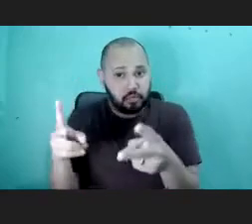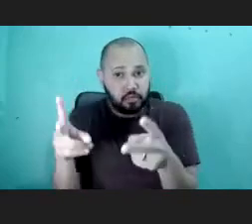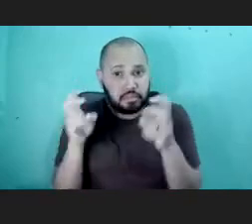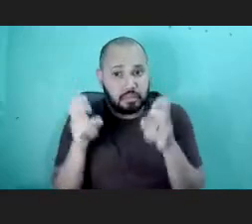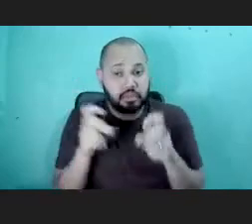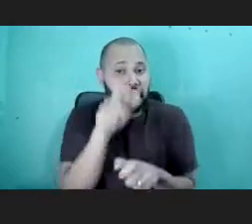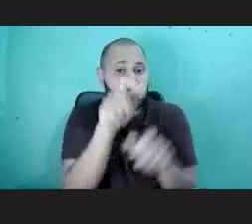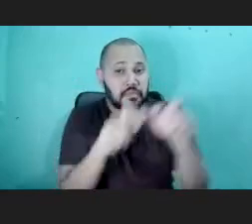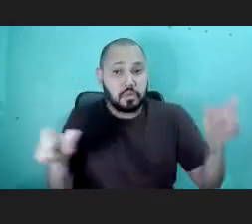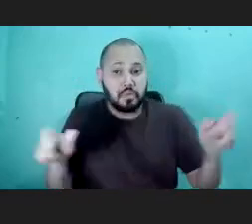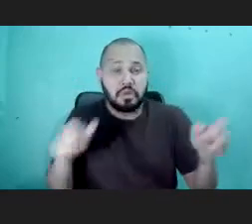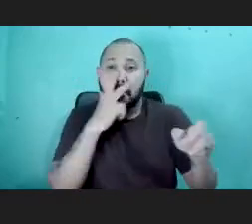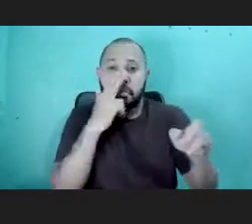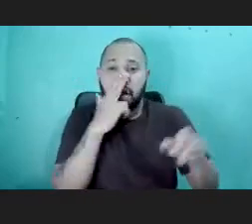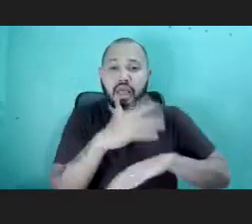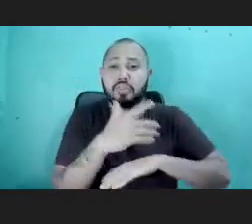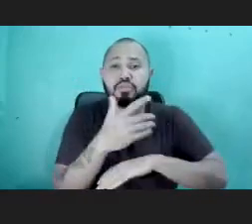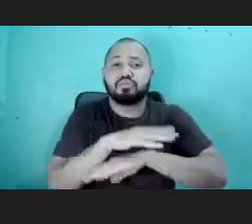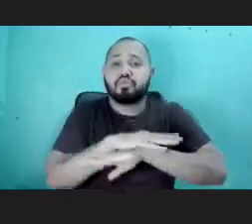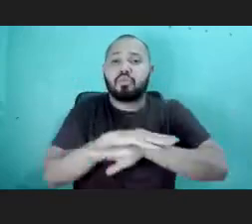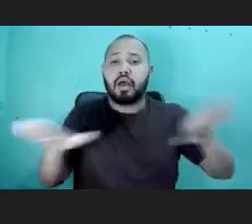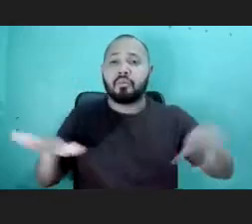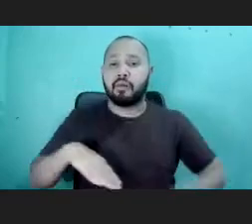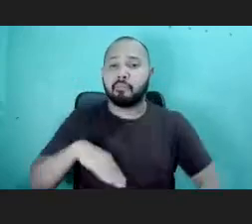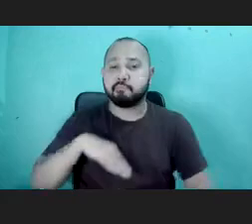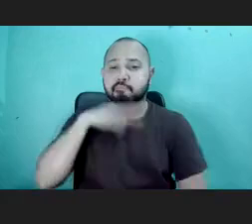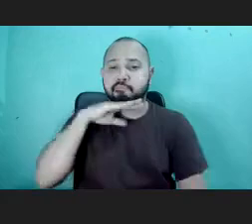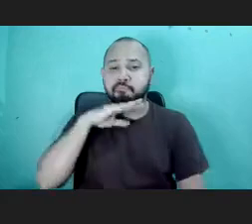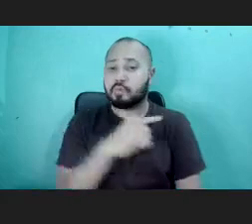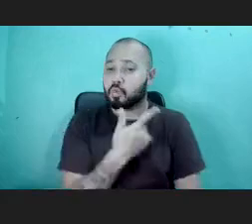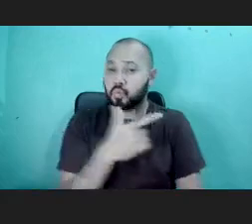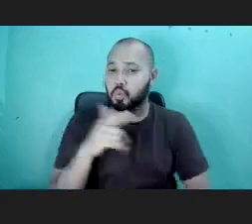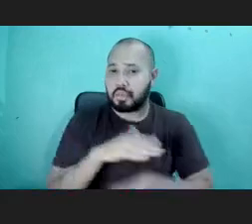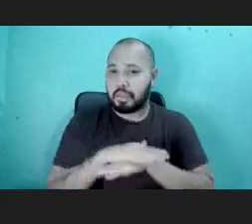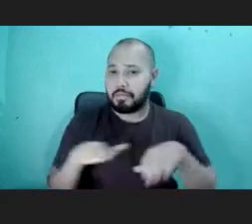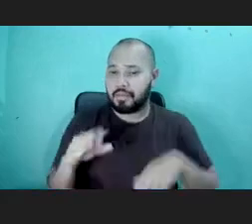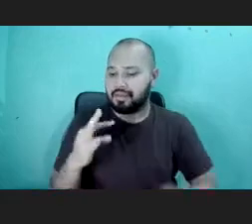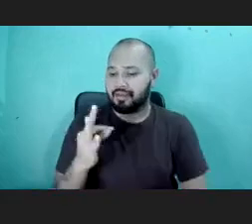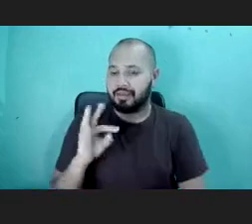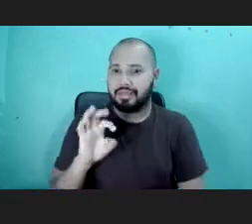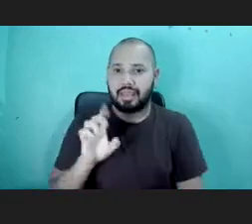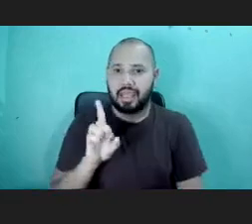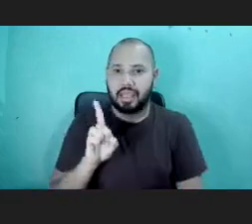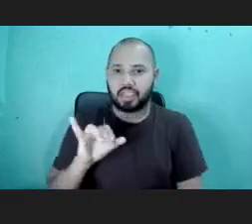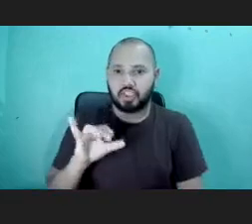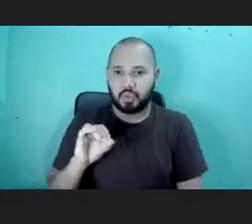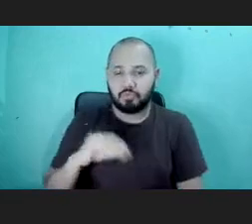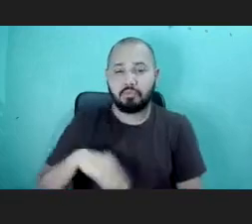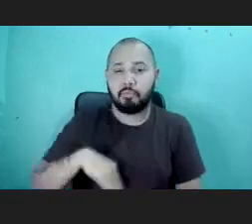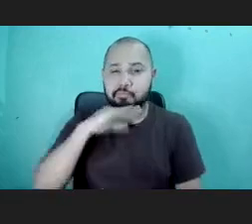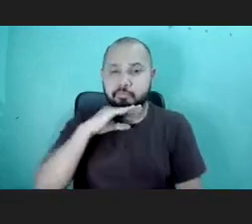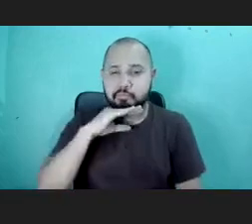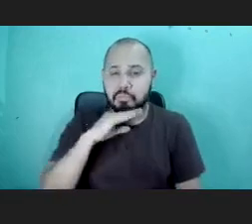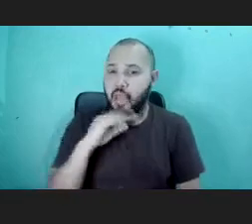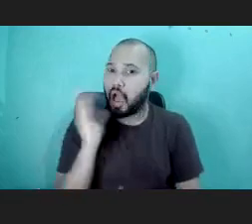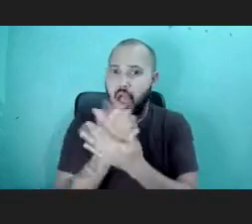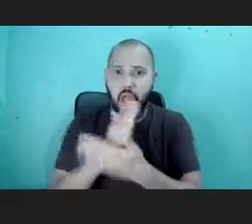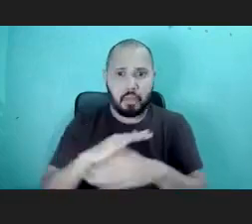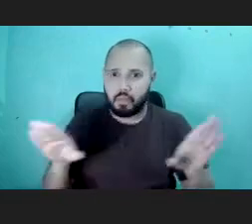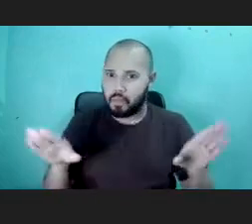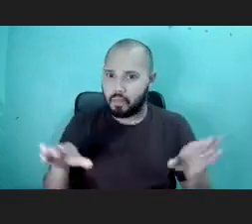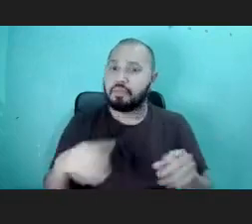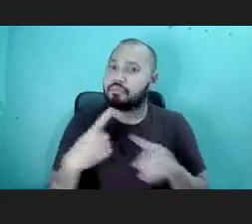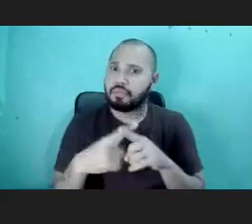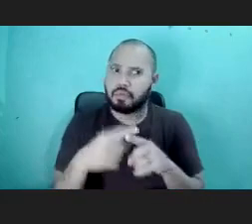mais essa compreensão de tédio. As pessoas não vivem mais o tédio, né? As pessoas estão sempre produzindo. Quer dizer, eu tô ali,